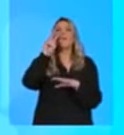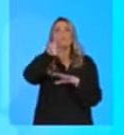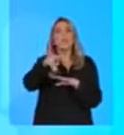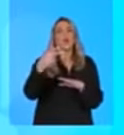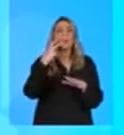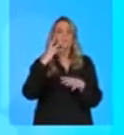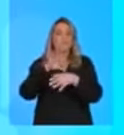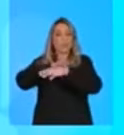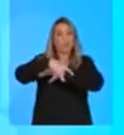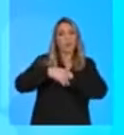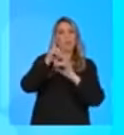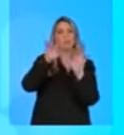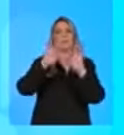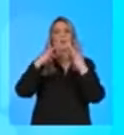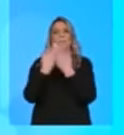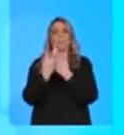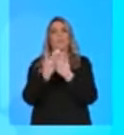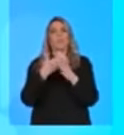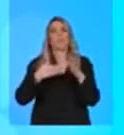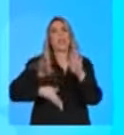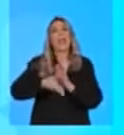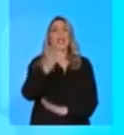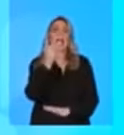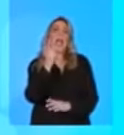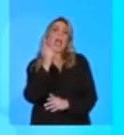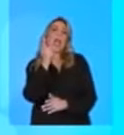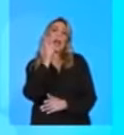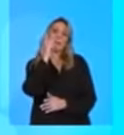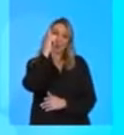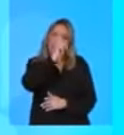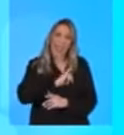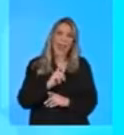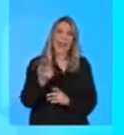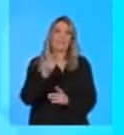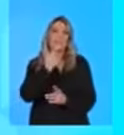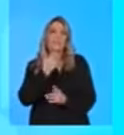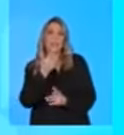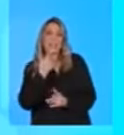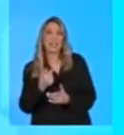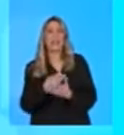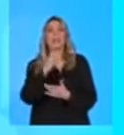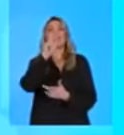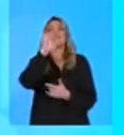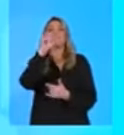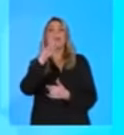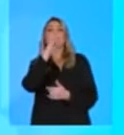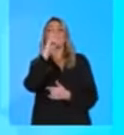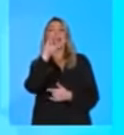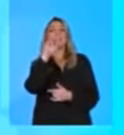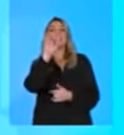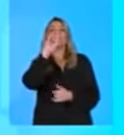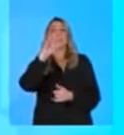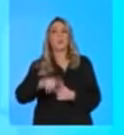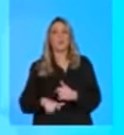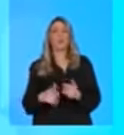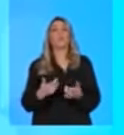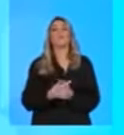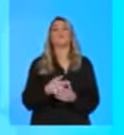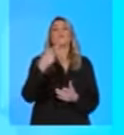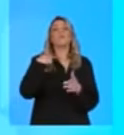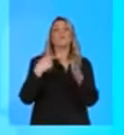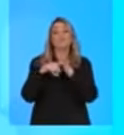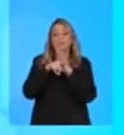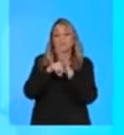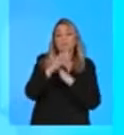para você e paraa sua família na linha amarela na linha vermelha na Vina Brasil na suburbana informando Pra justiça e pra polícia